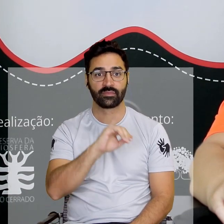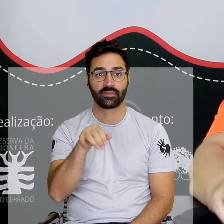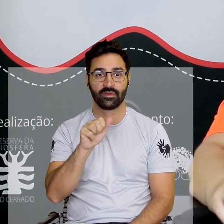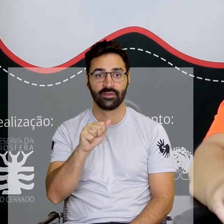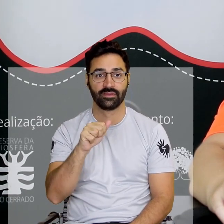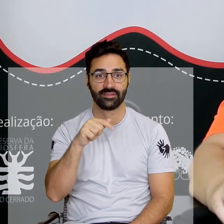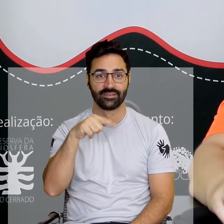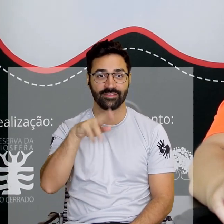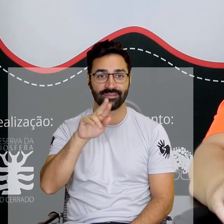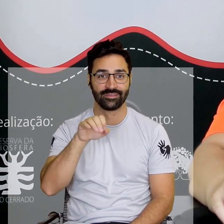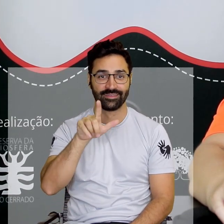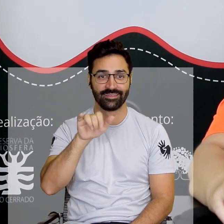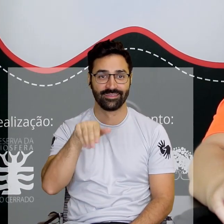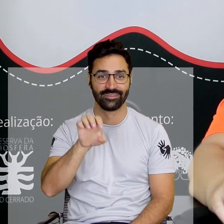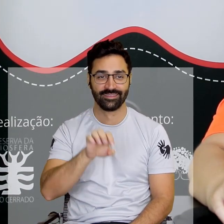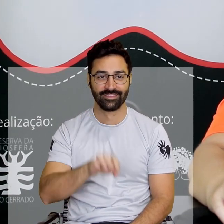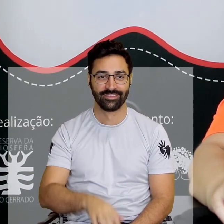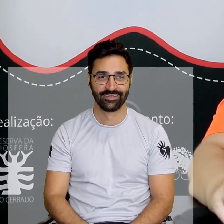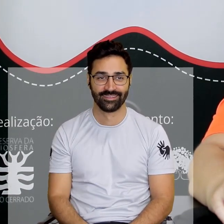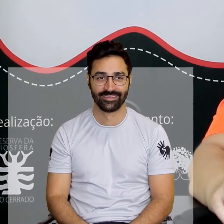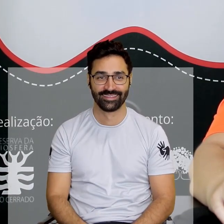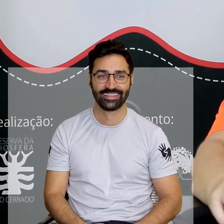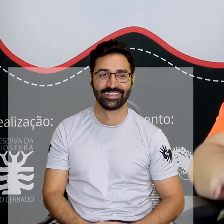outra pergunta.